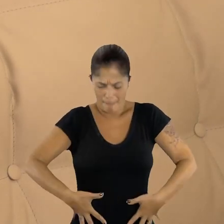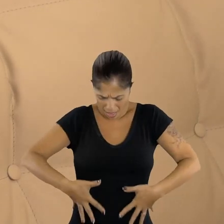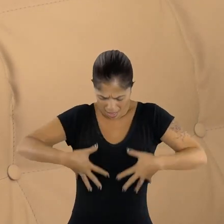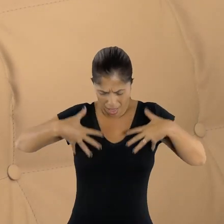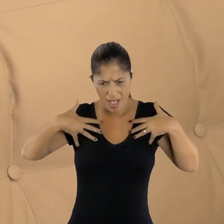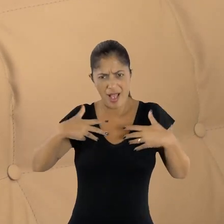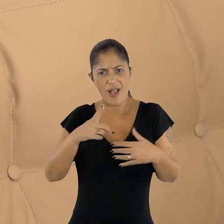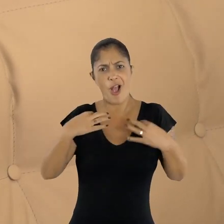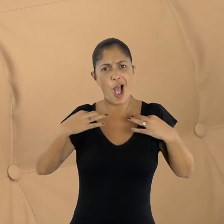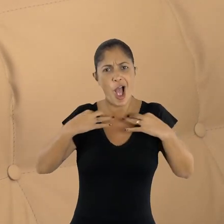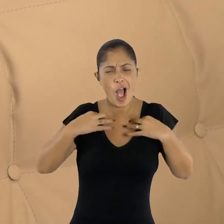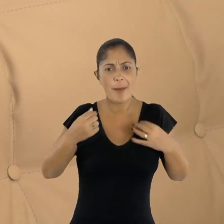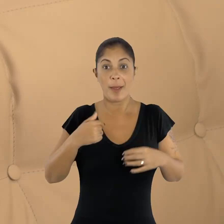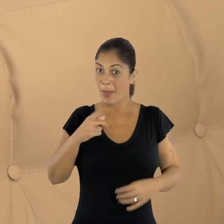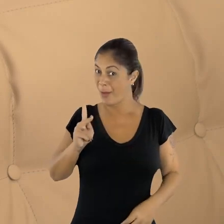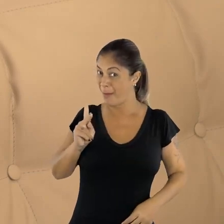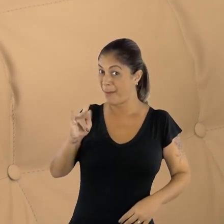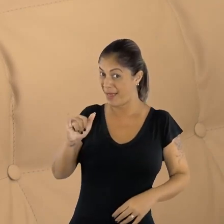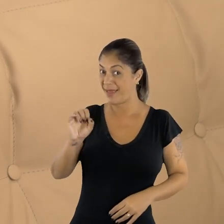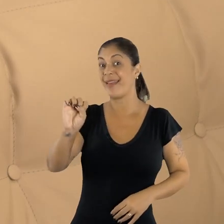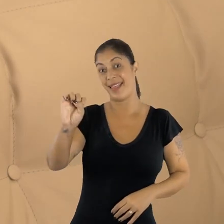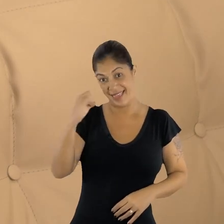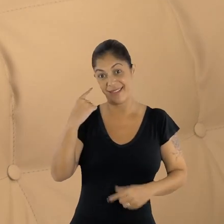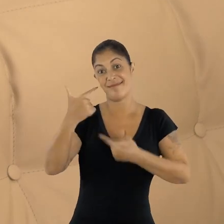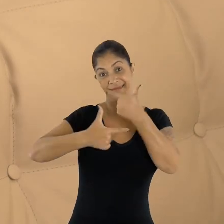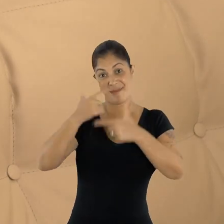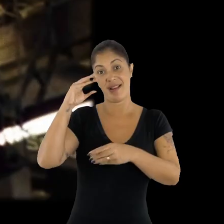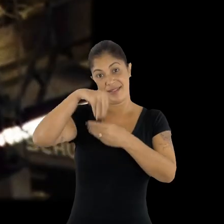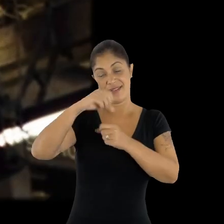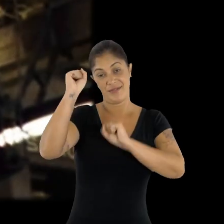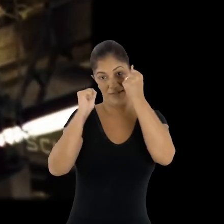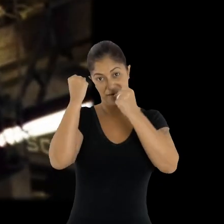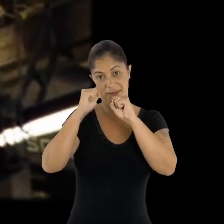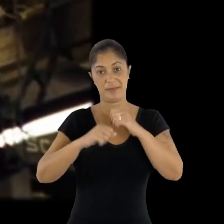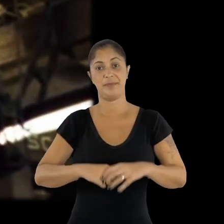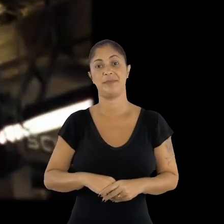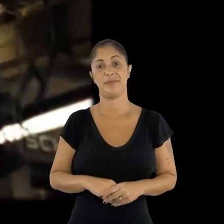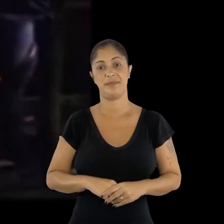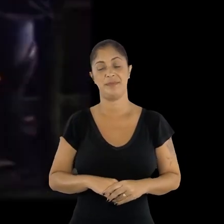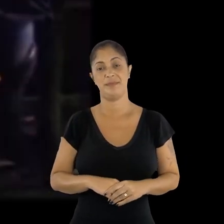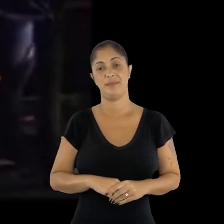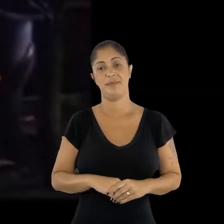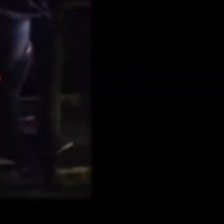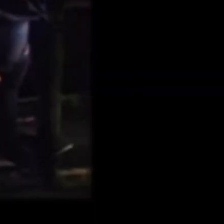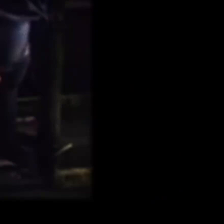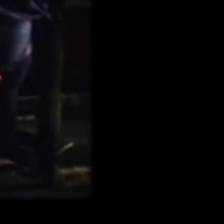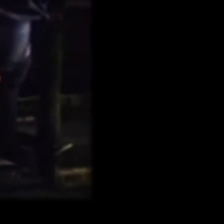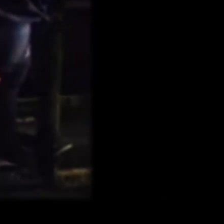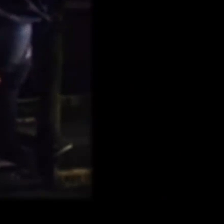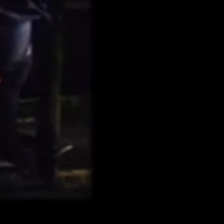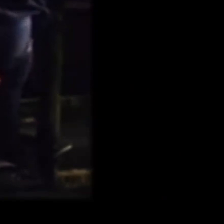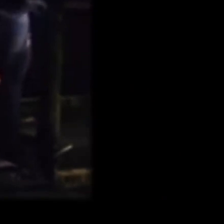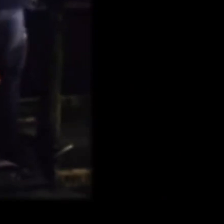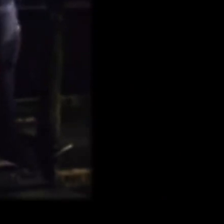muitos macacões passando pela rua e o meu pai era um deles. Dentro da fábrica, um maquinário gigante. Uma